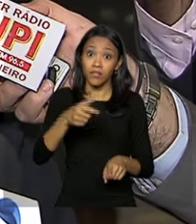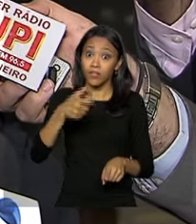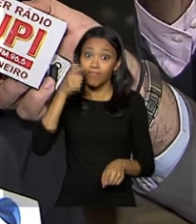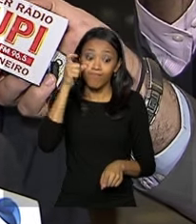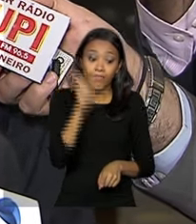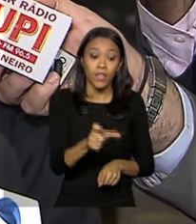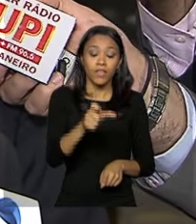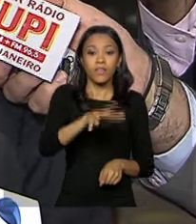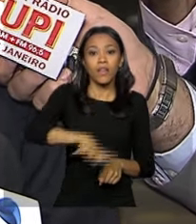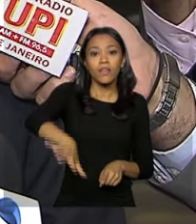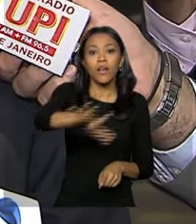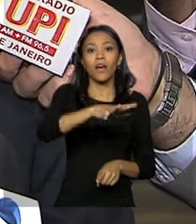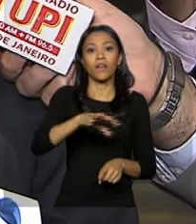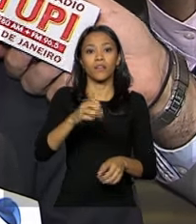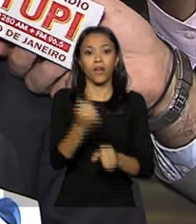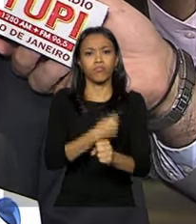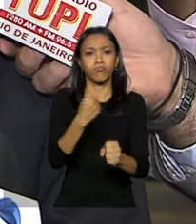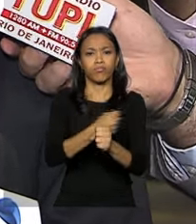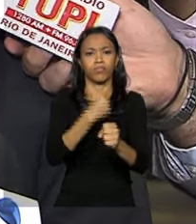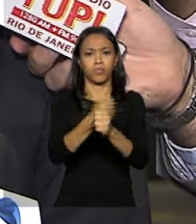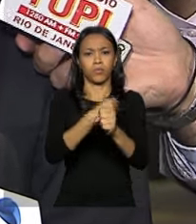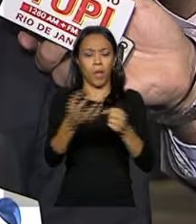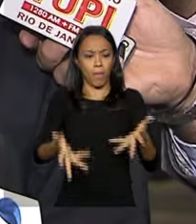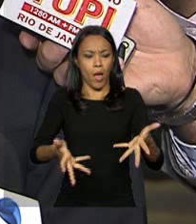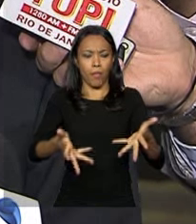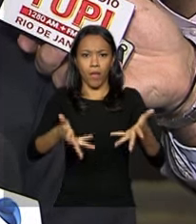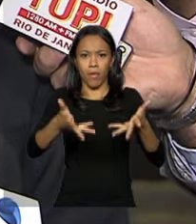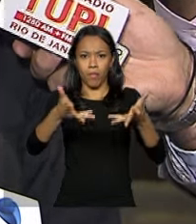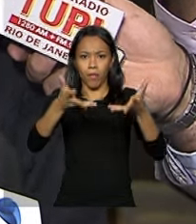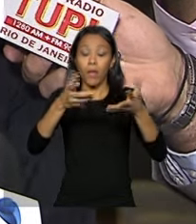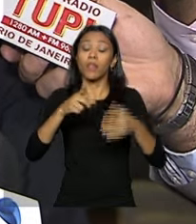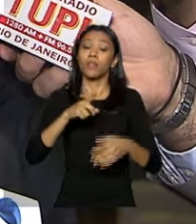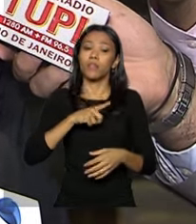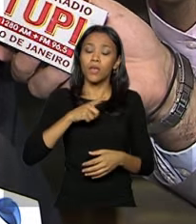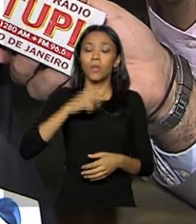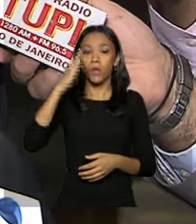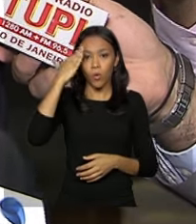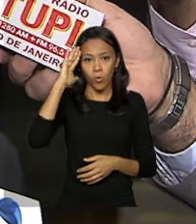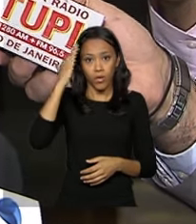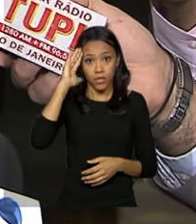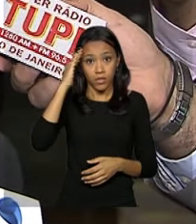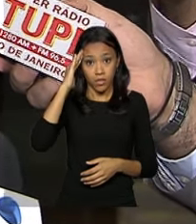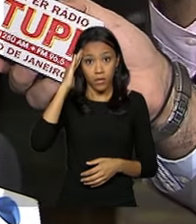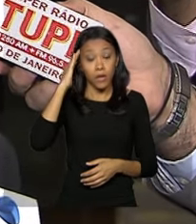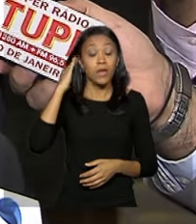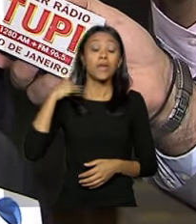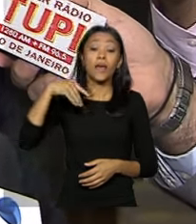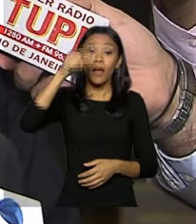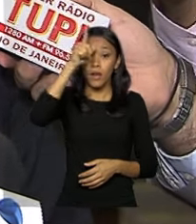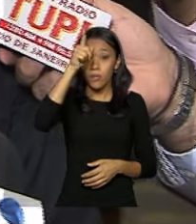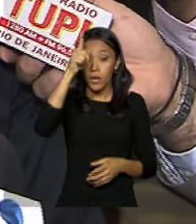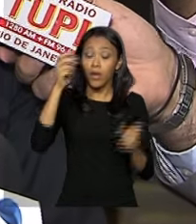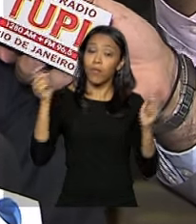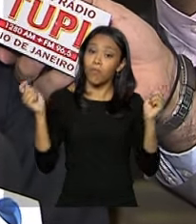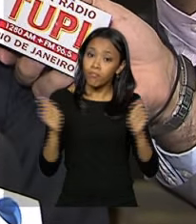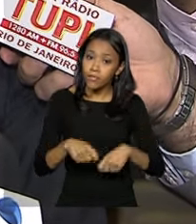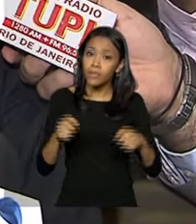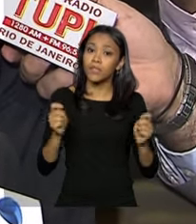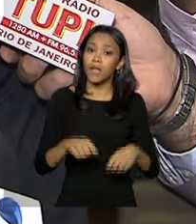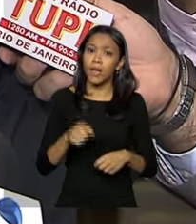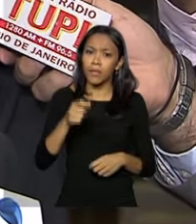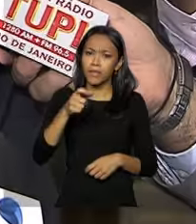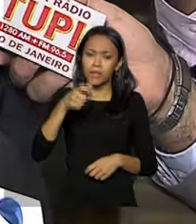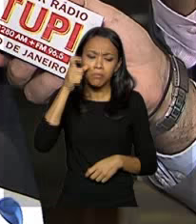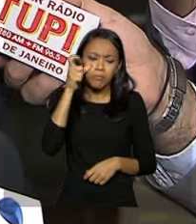da infraestrutura. Há uma compreensão de que a Alemanha pode sim ter um grande interesse